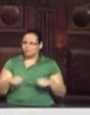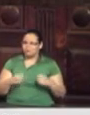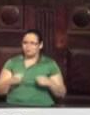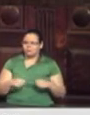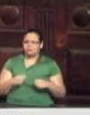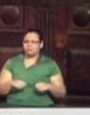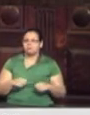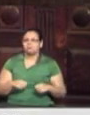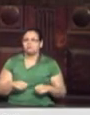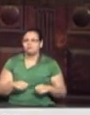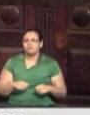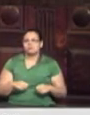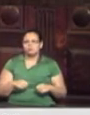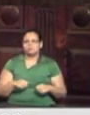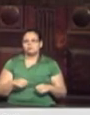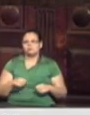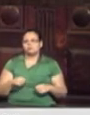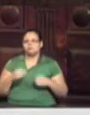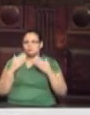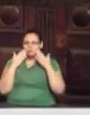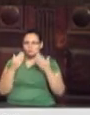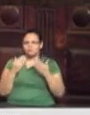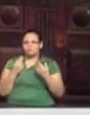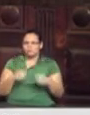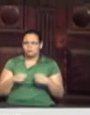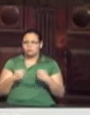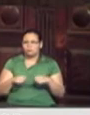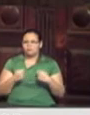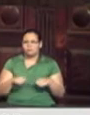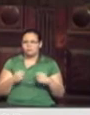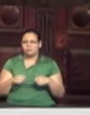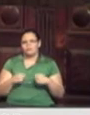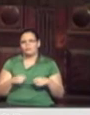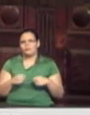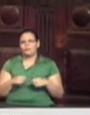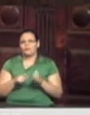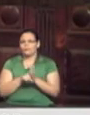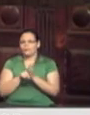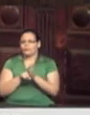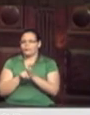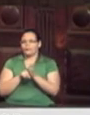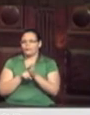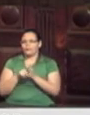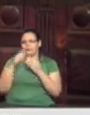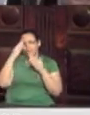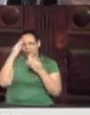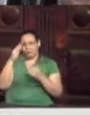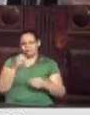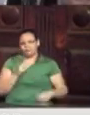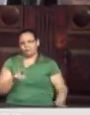mostrado, porque é isso também que precisa ser investigado. Muito obrigado, senhor presidente.